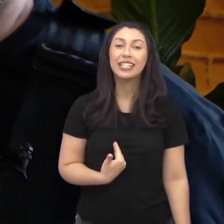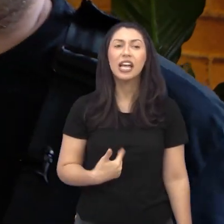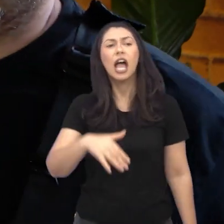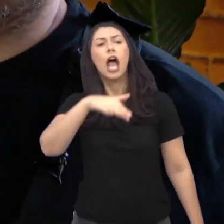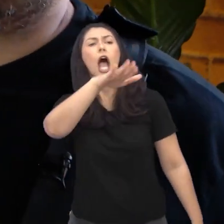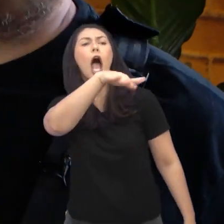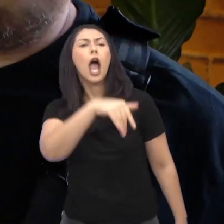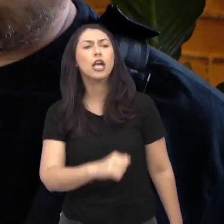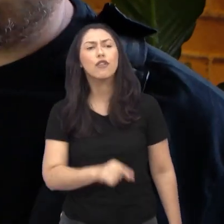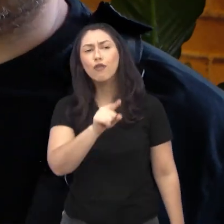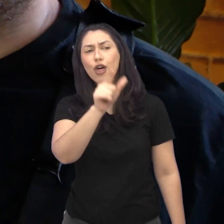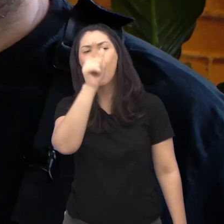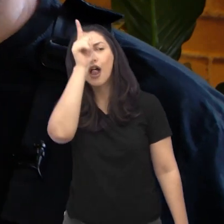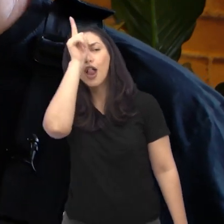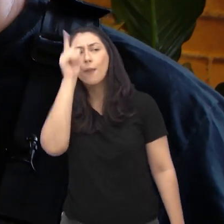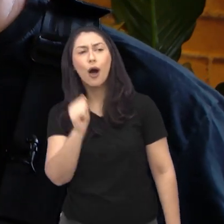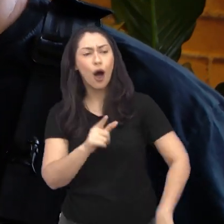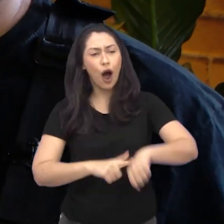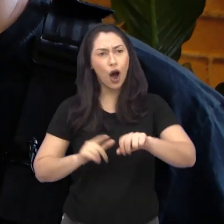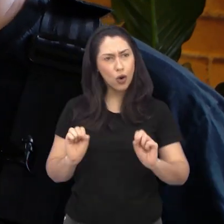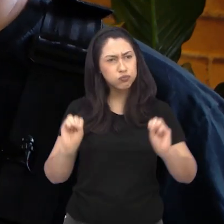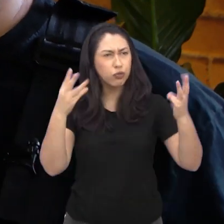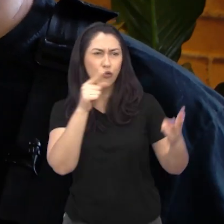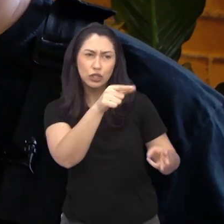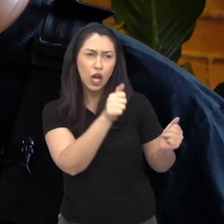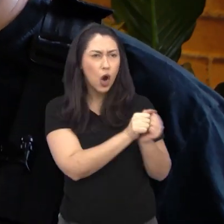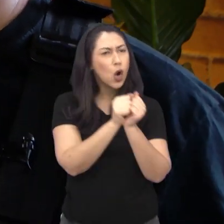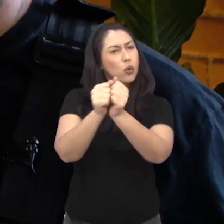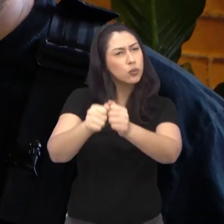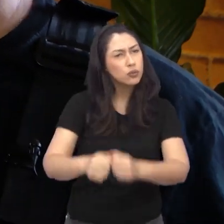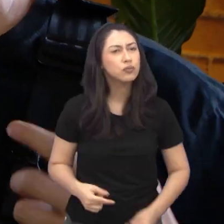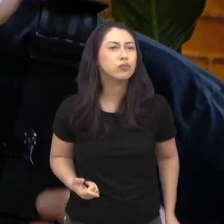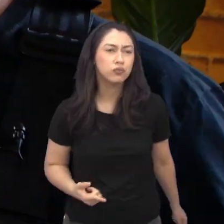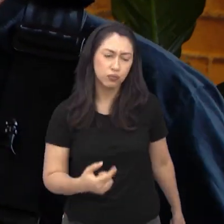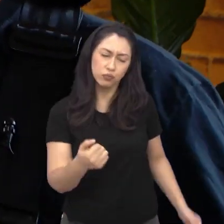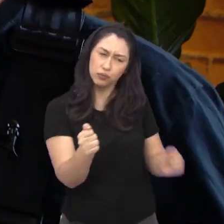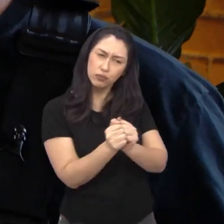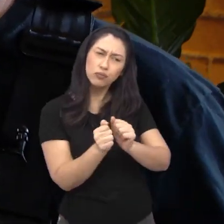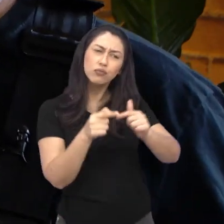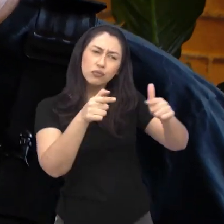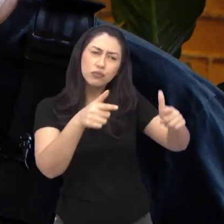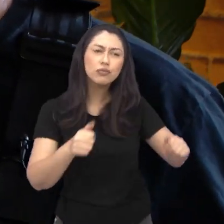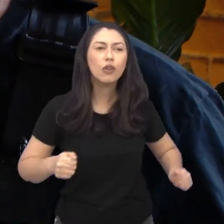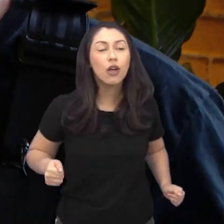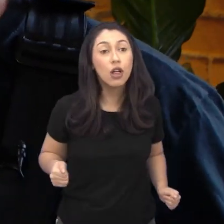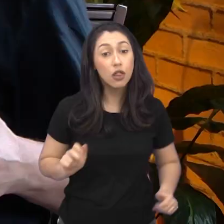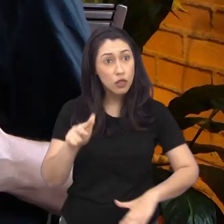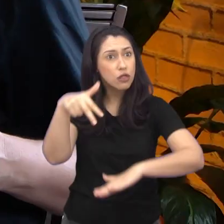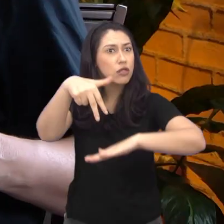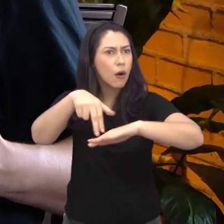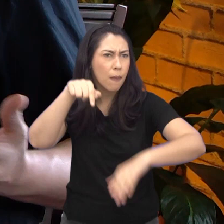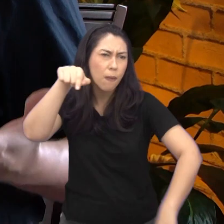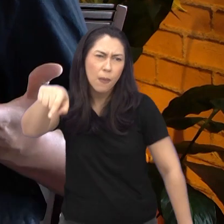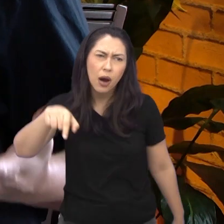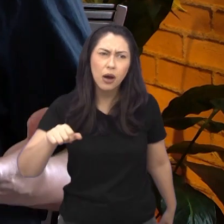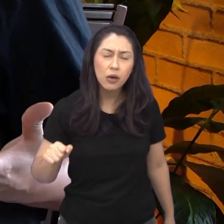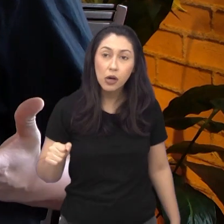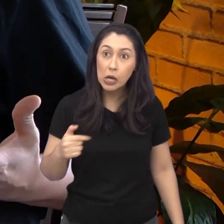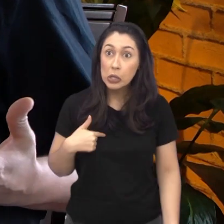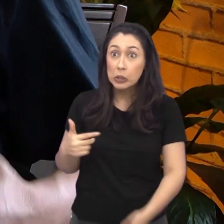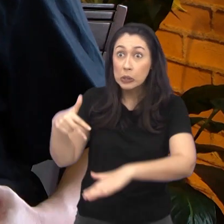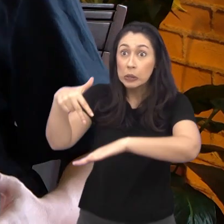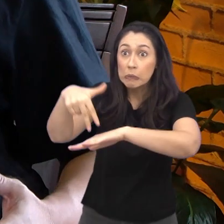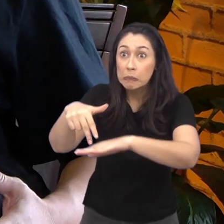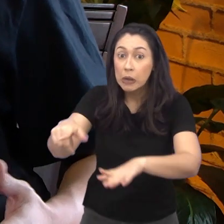falaram, aí alemão, na hora do show você vai estar com a gente, ele falou, você vai estar com nós, você vai estar com nós no palco. Eu falei, no